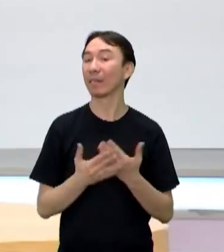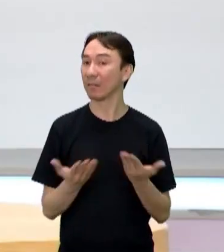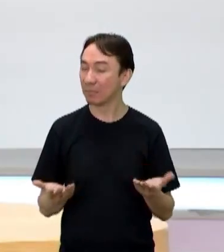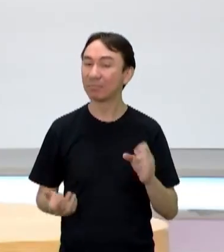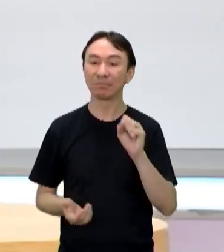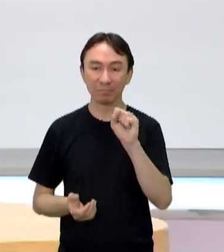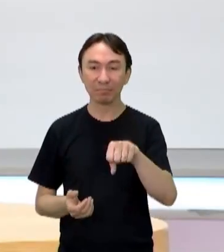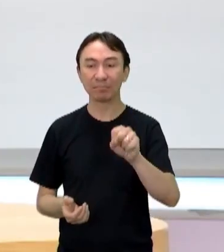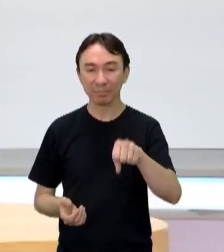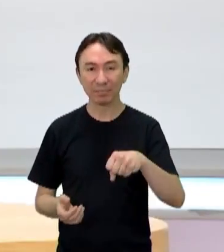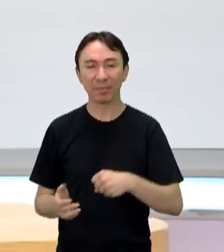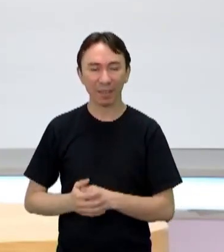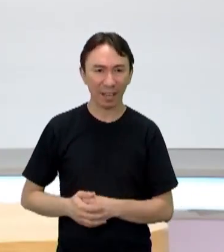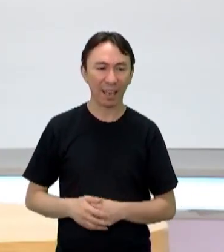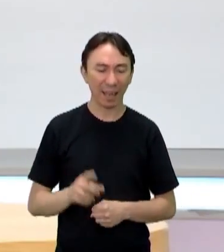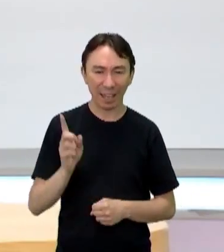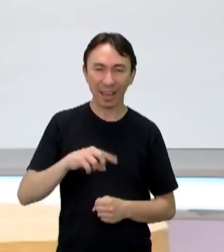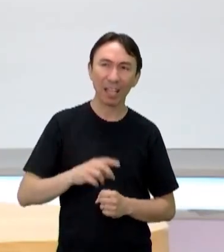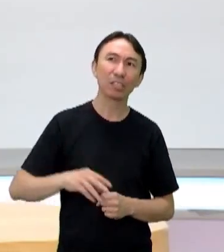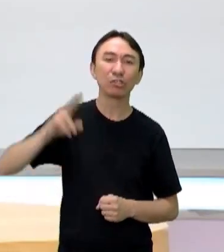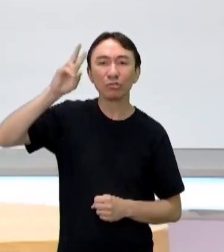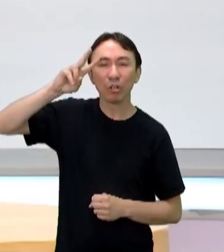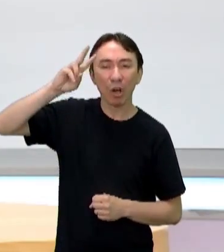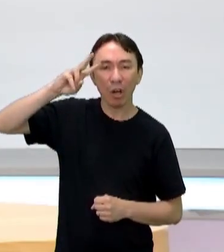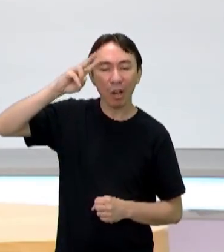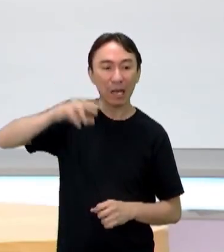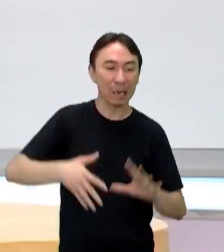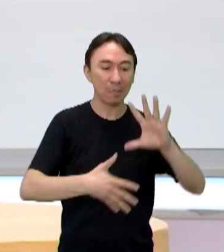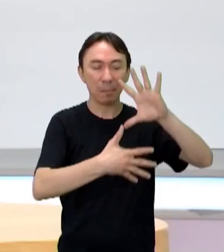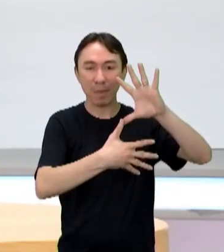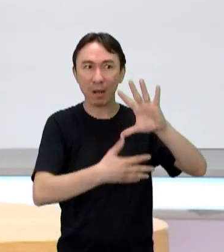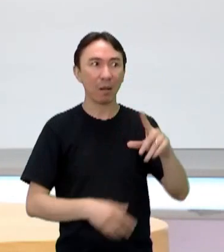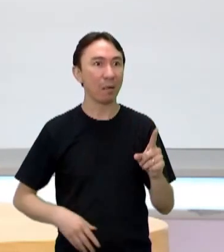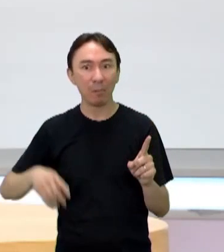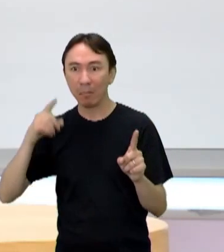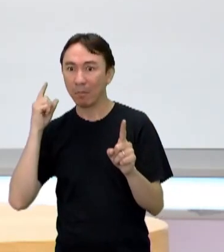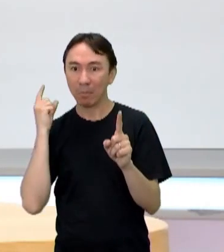exatamente. A história do descobrimento da América?